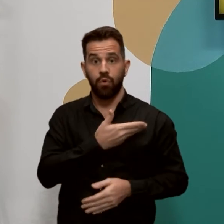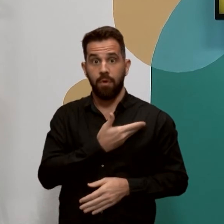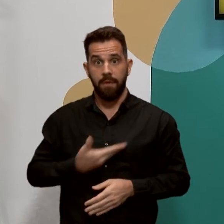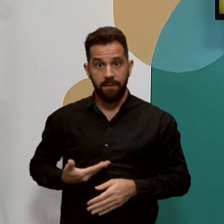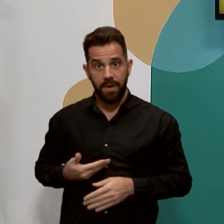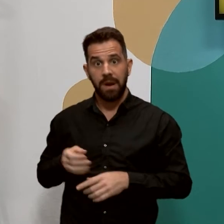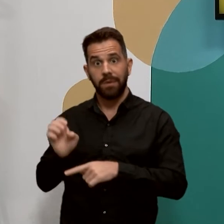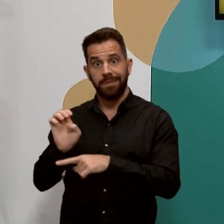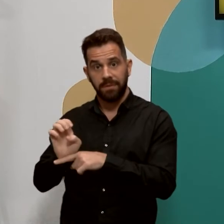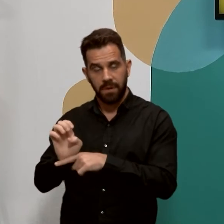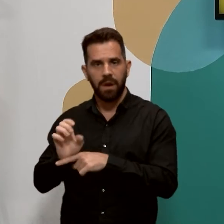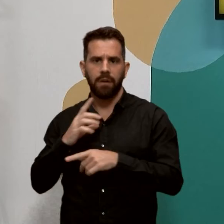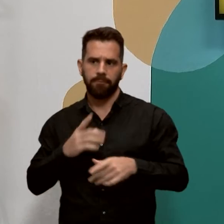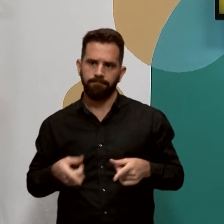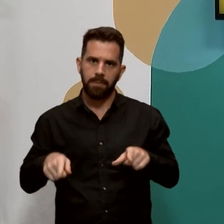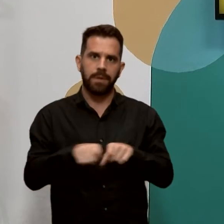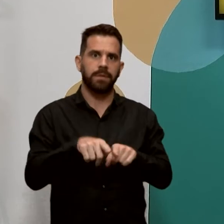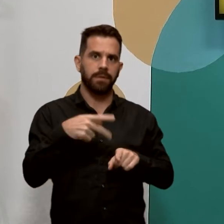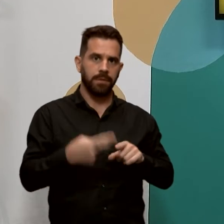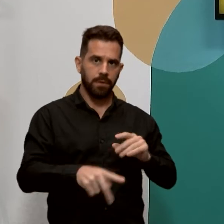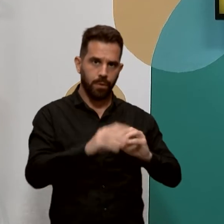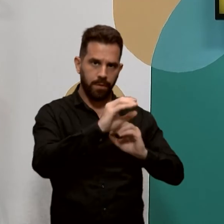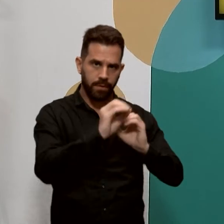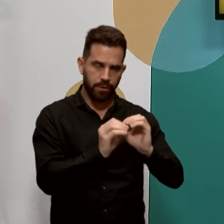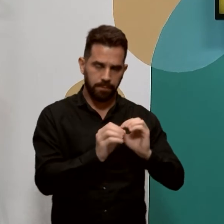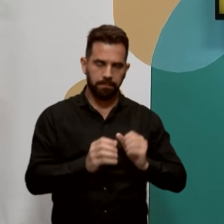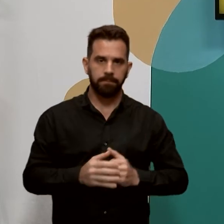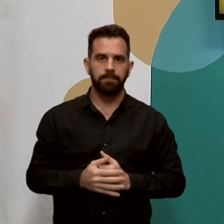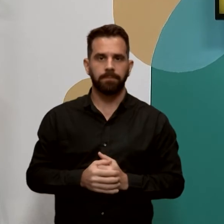com parceria aqui da UFG.